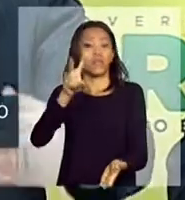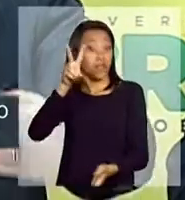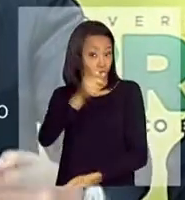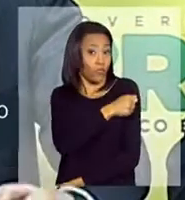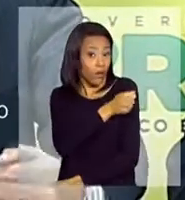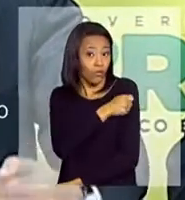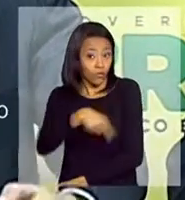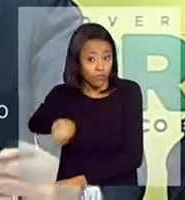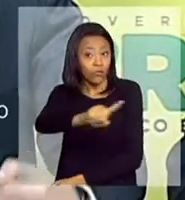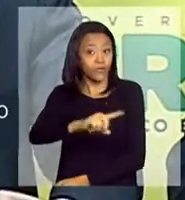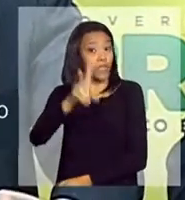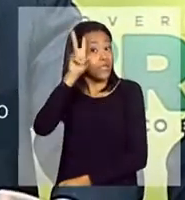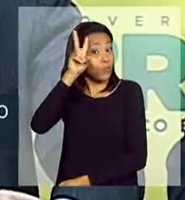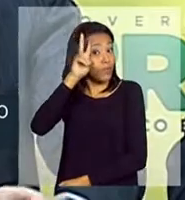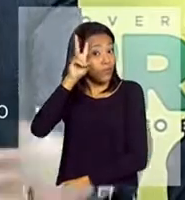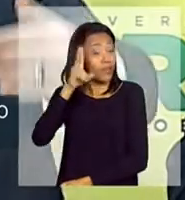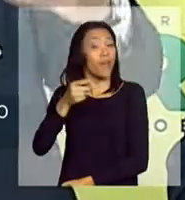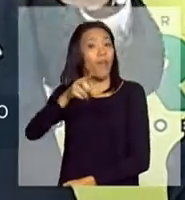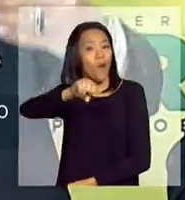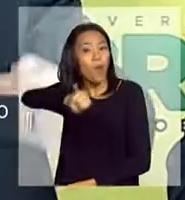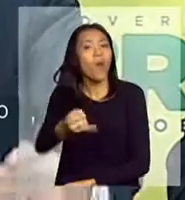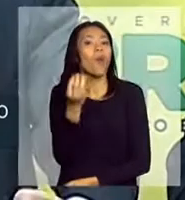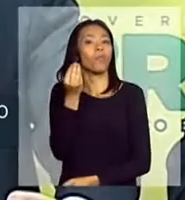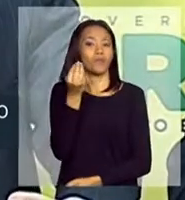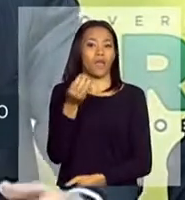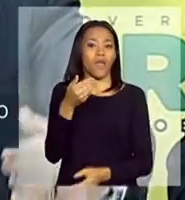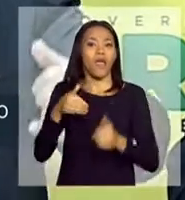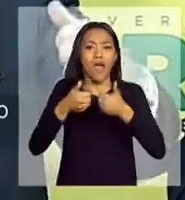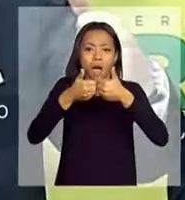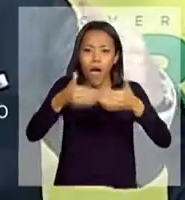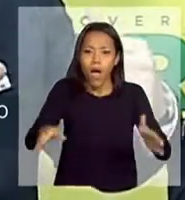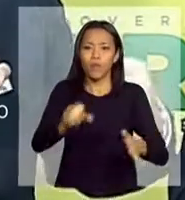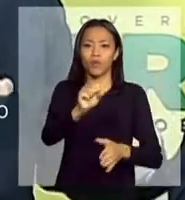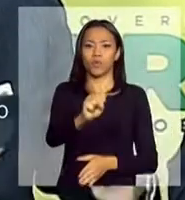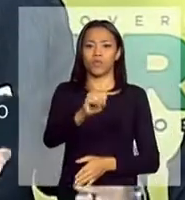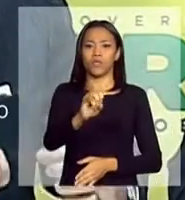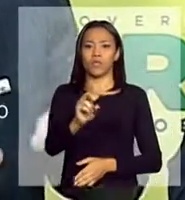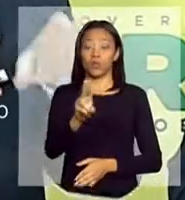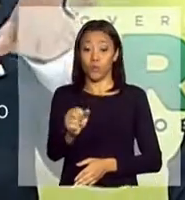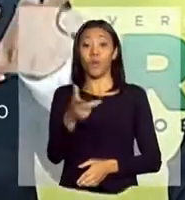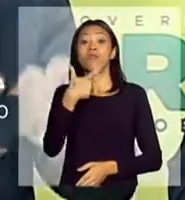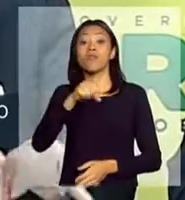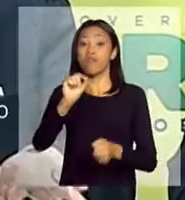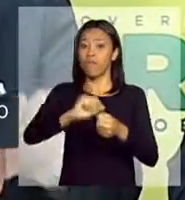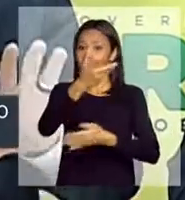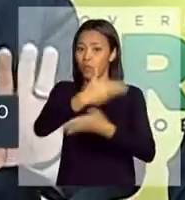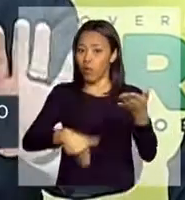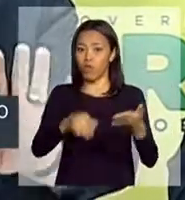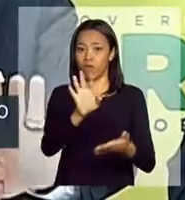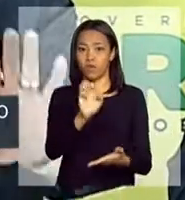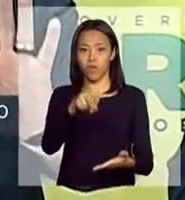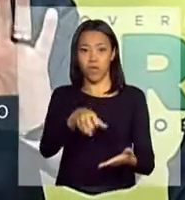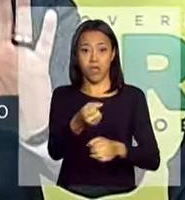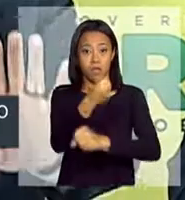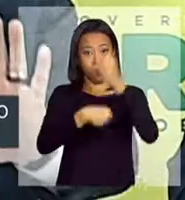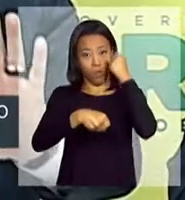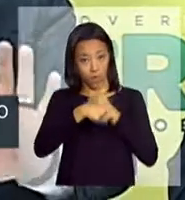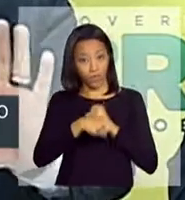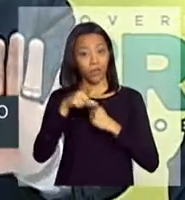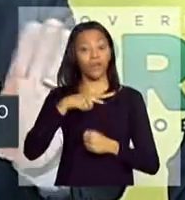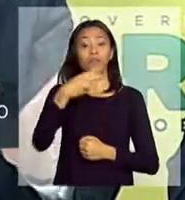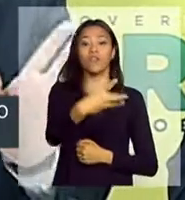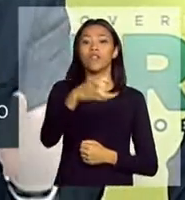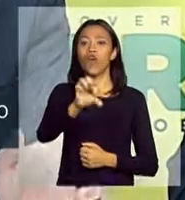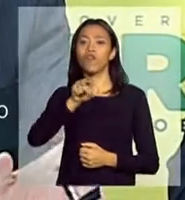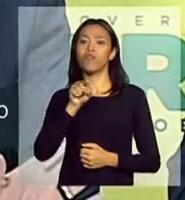ele tem uma segunda oportunidade entra e no Sisu Quem fez o Enem no ano passado e se inscreva para os cursos têm